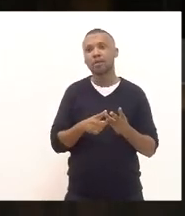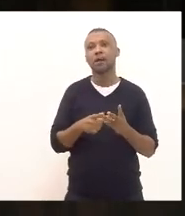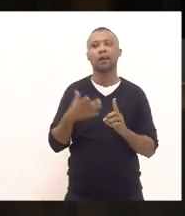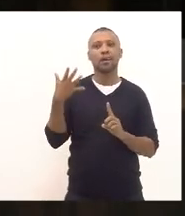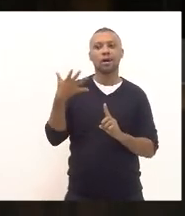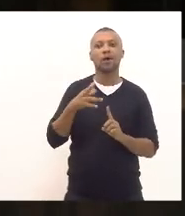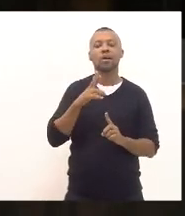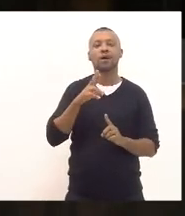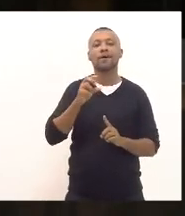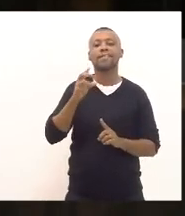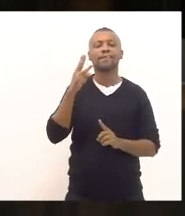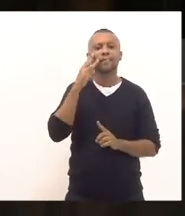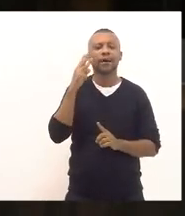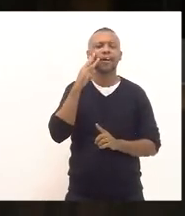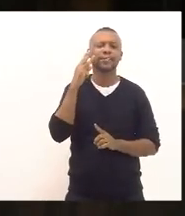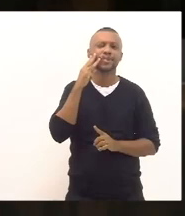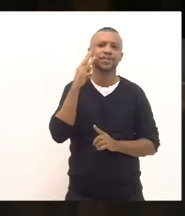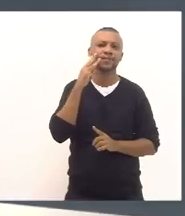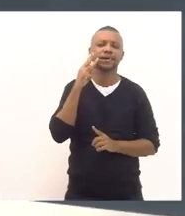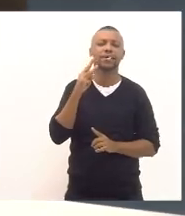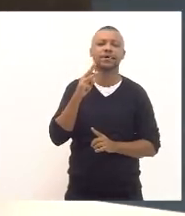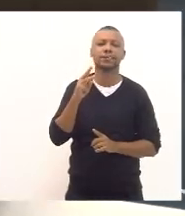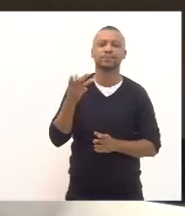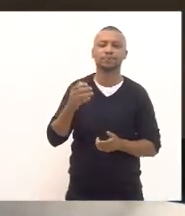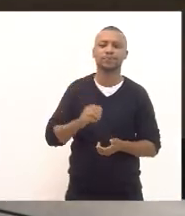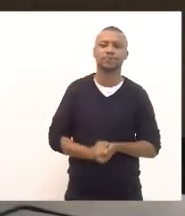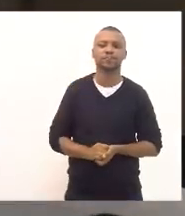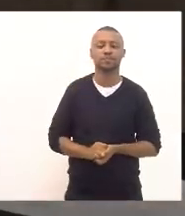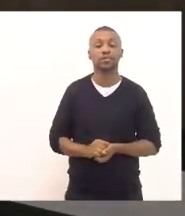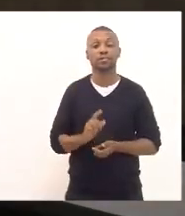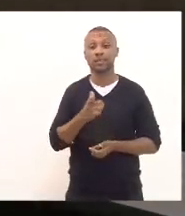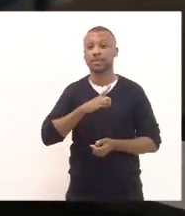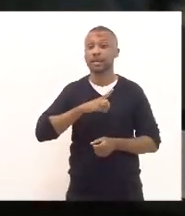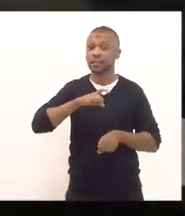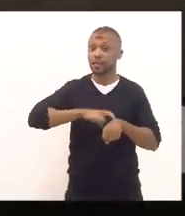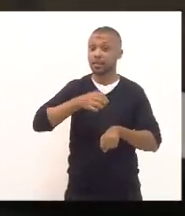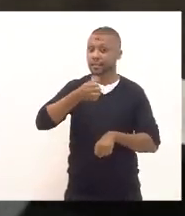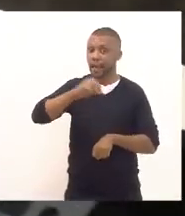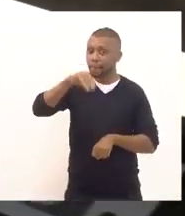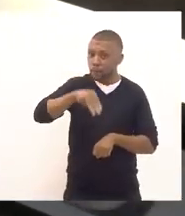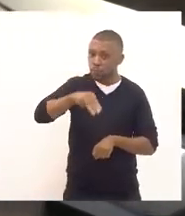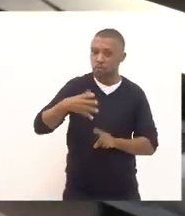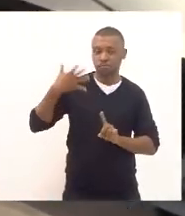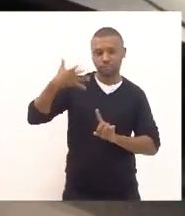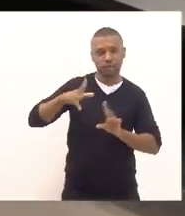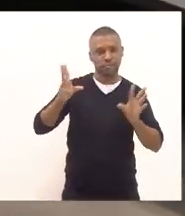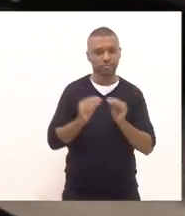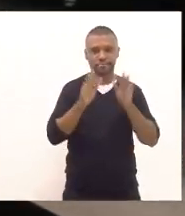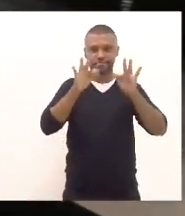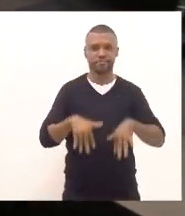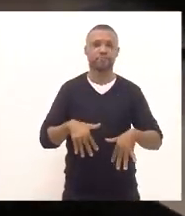orador Deputado waldeck Carneiro vossa excelência dispõe de dez minutos